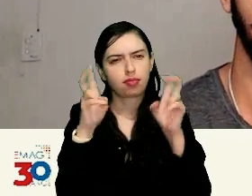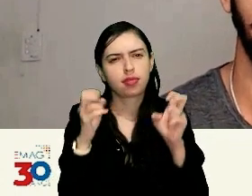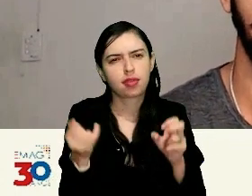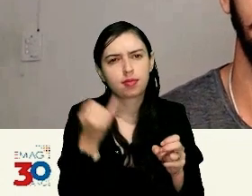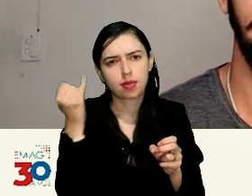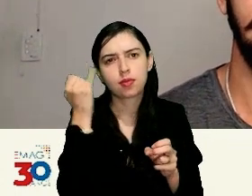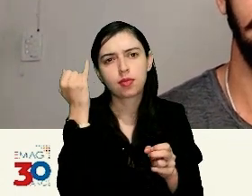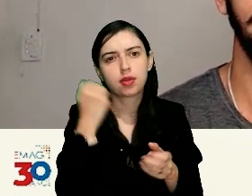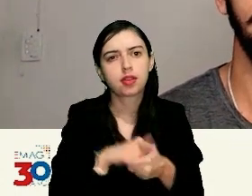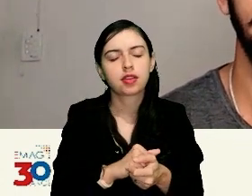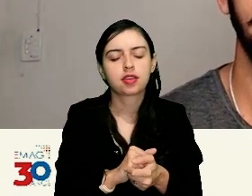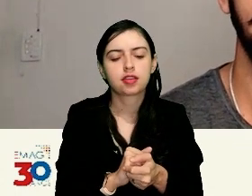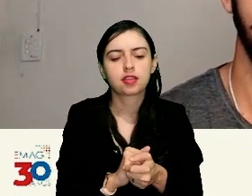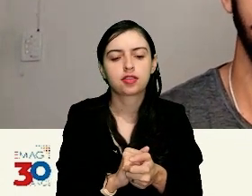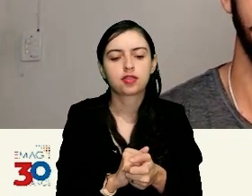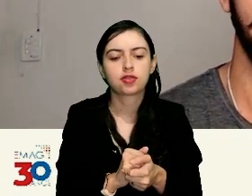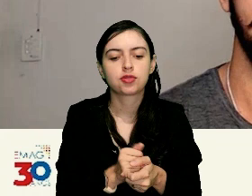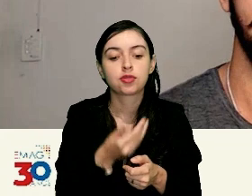plural. Hoje o